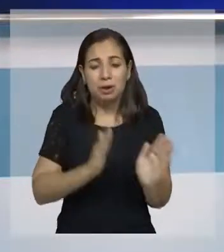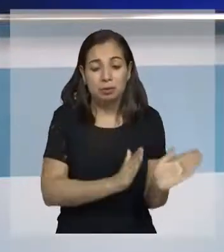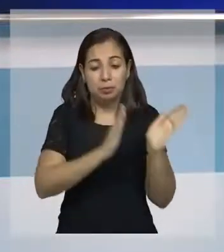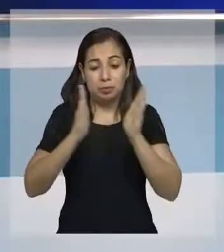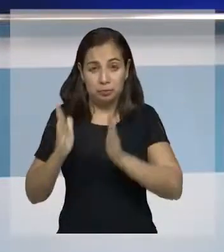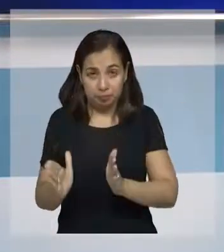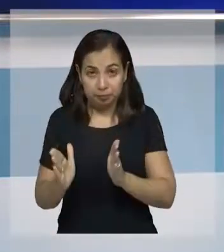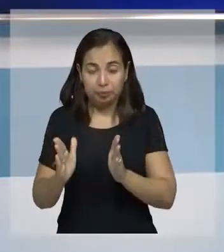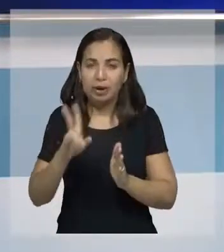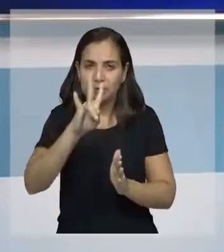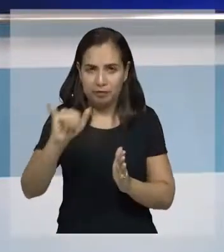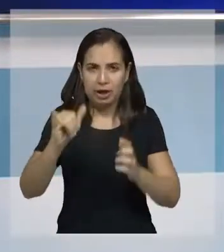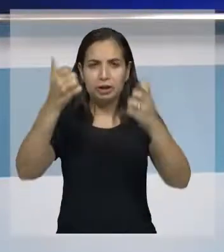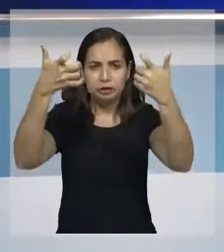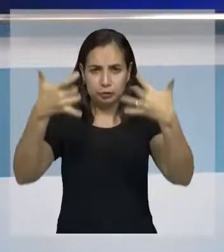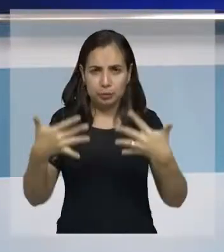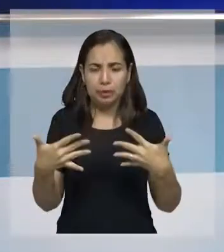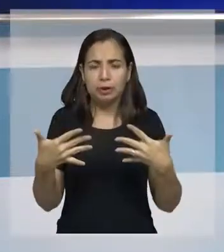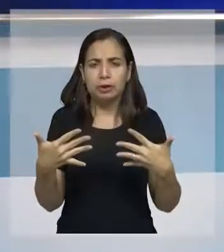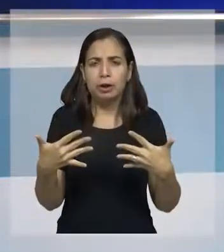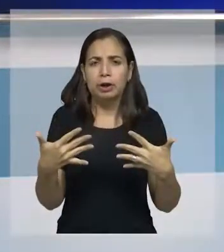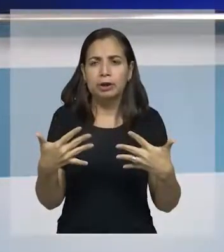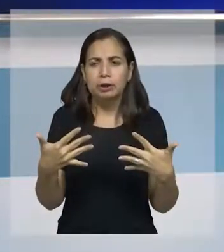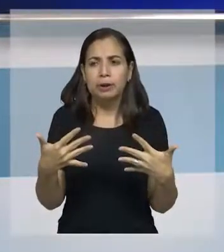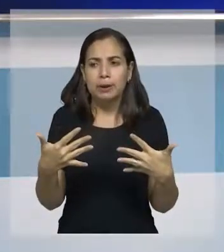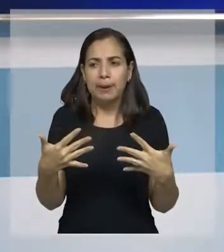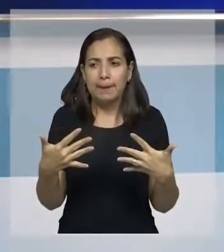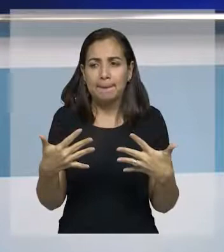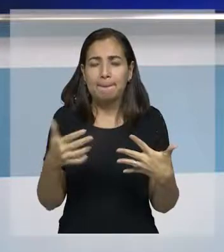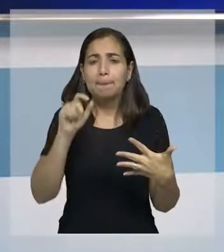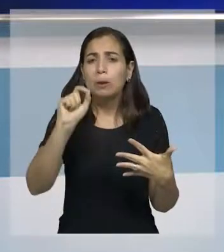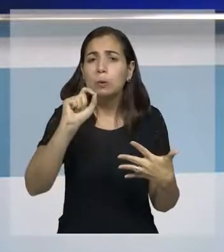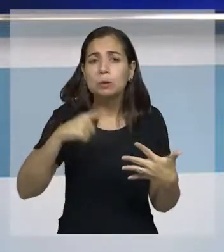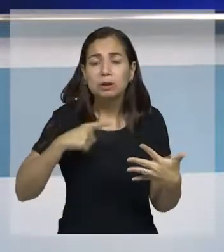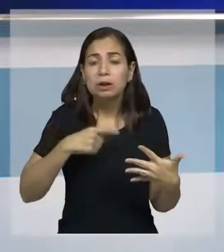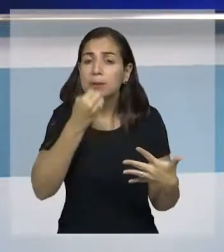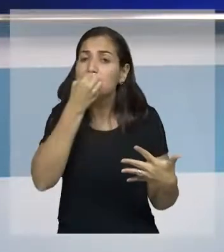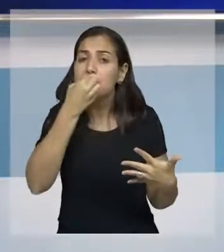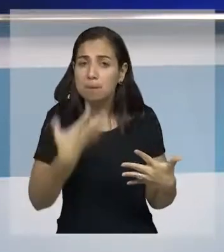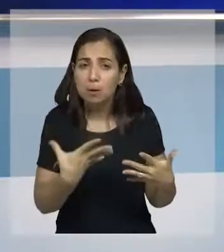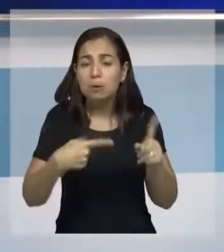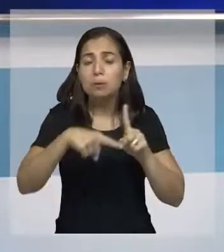inclusive, as vantagens de se desencontrar essas